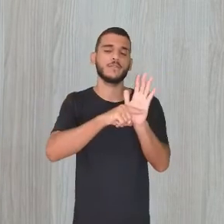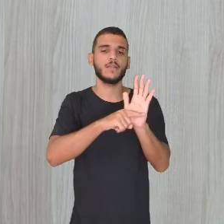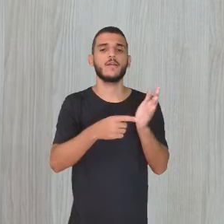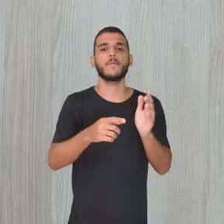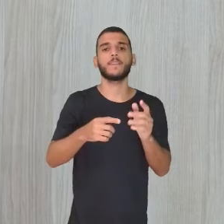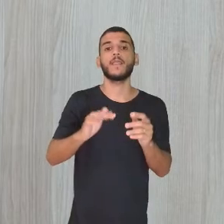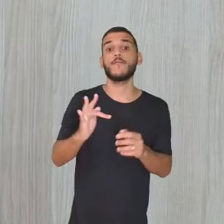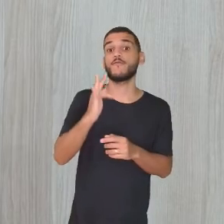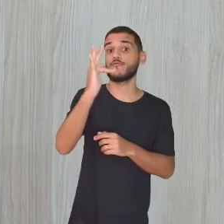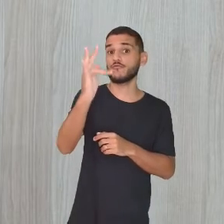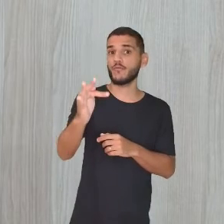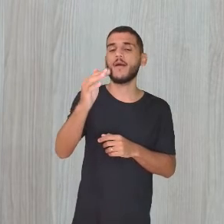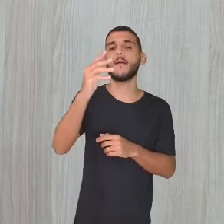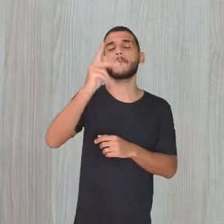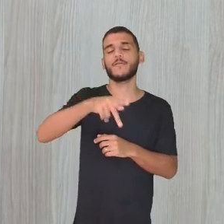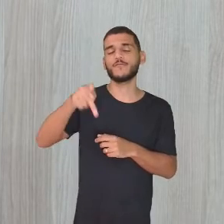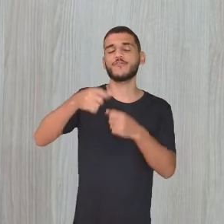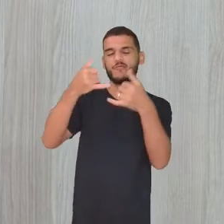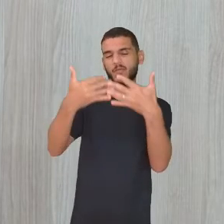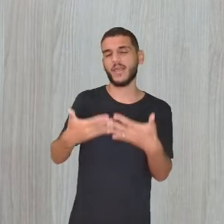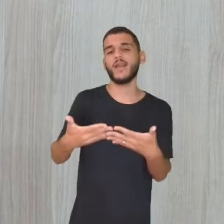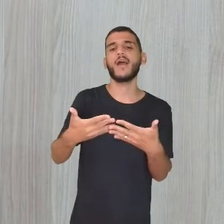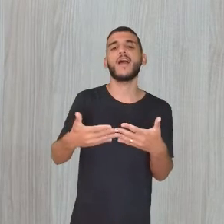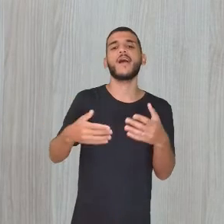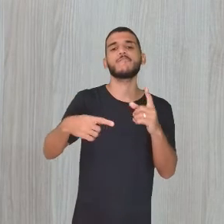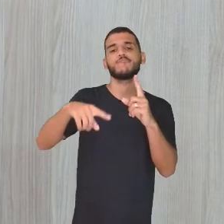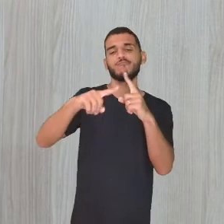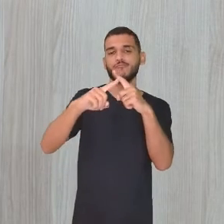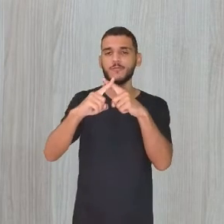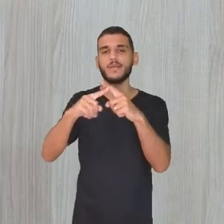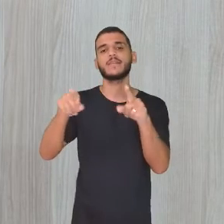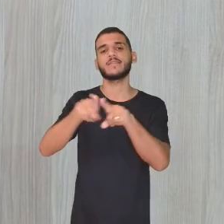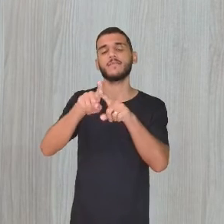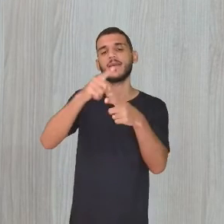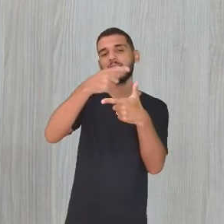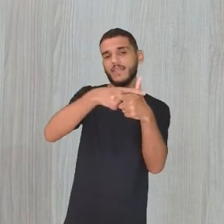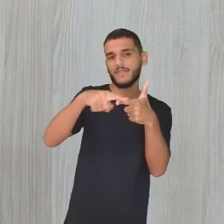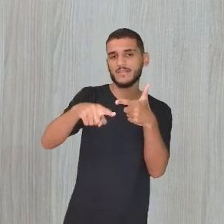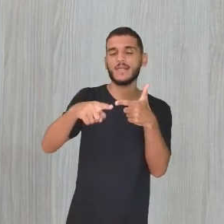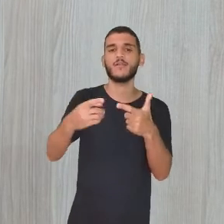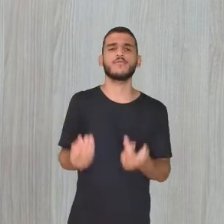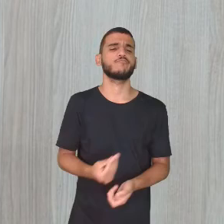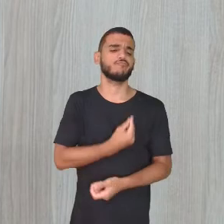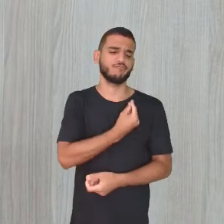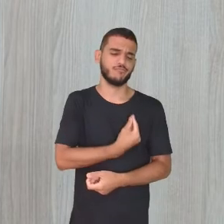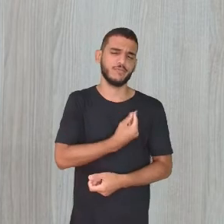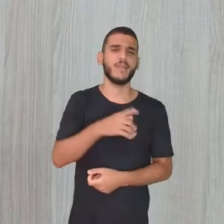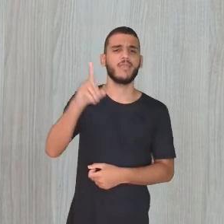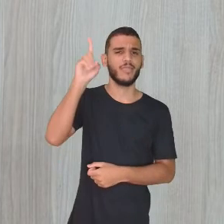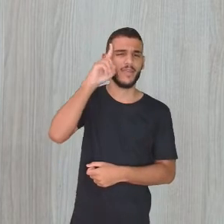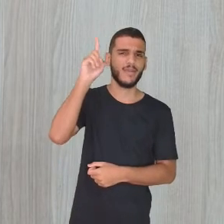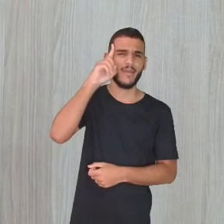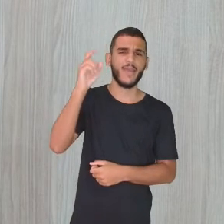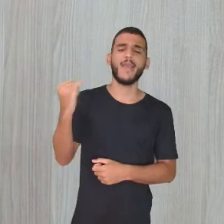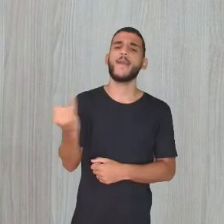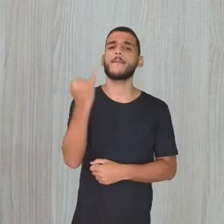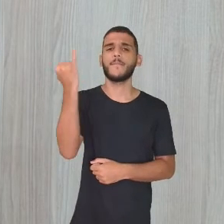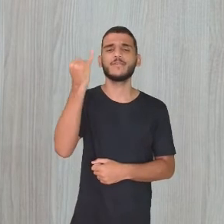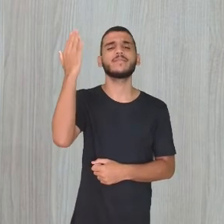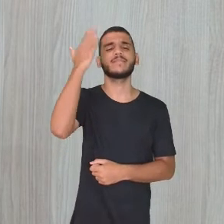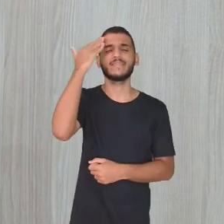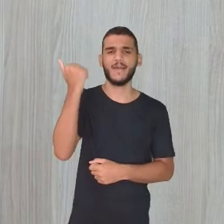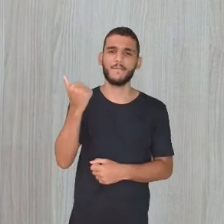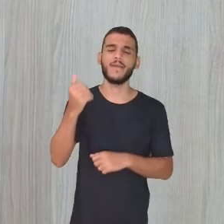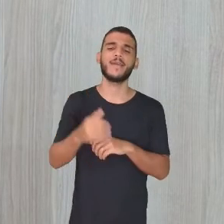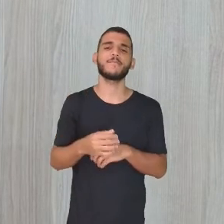em outras aulas de multiplicação, de divisão, vocês vão ver que está presente no seu dia a dia. É necessário